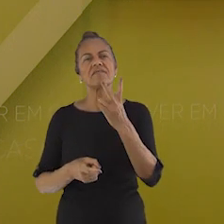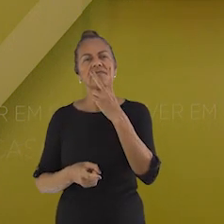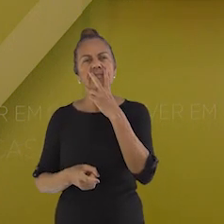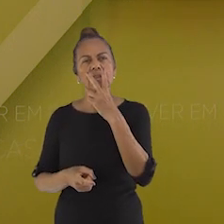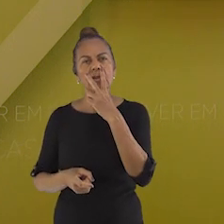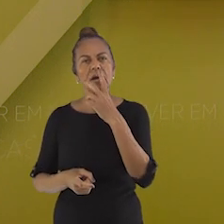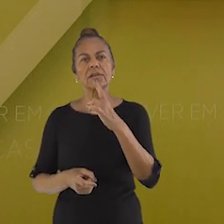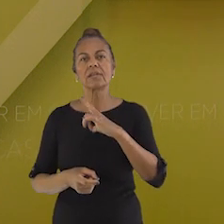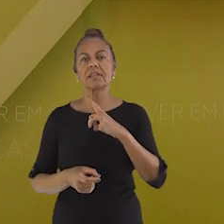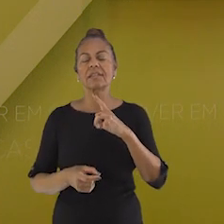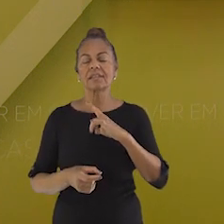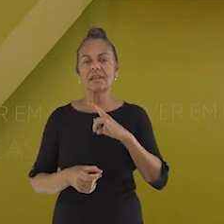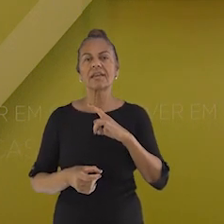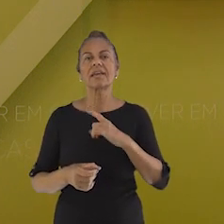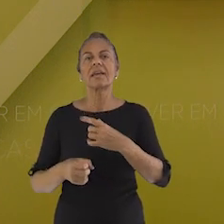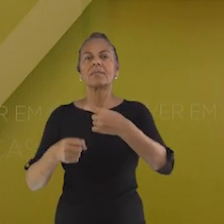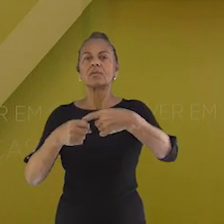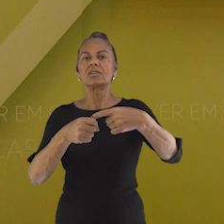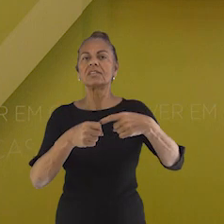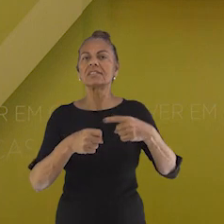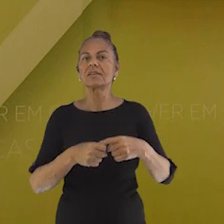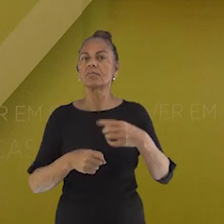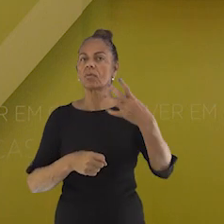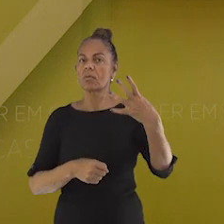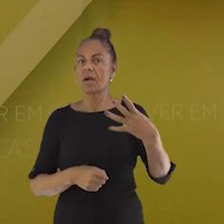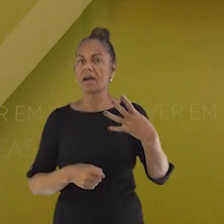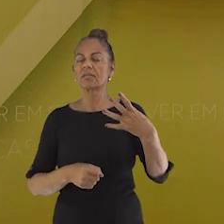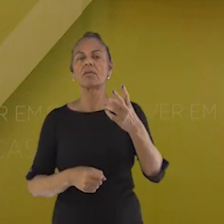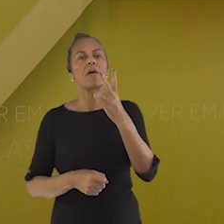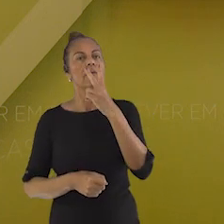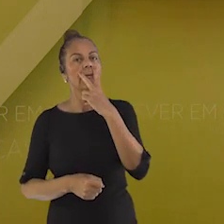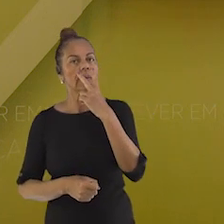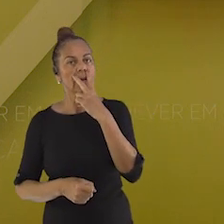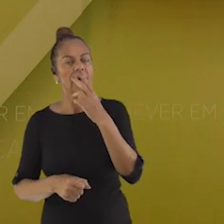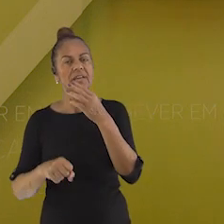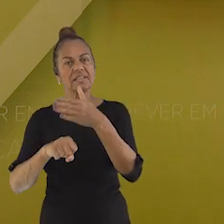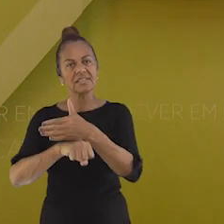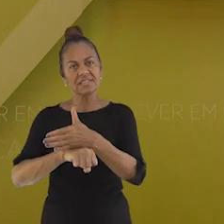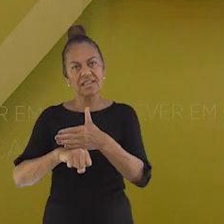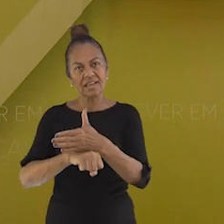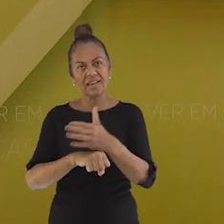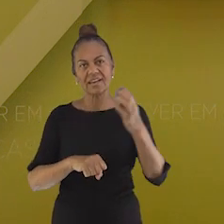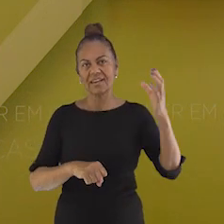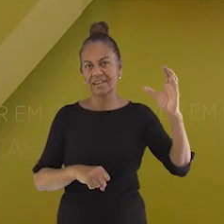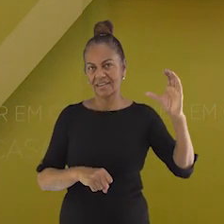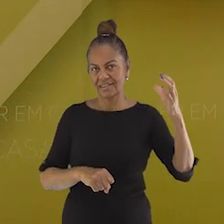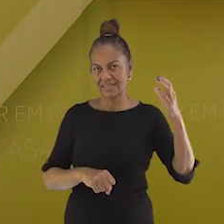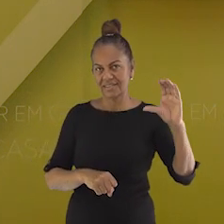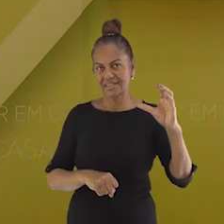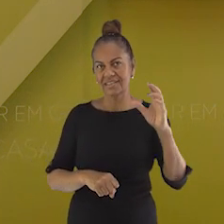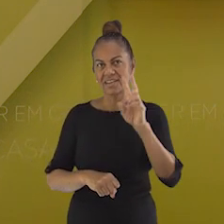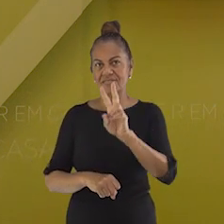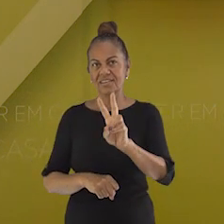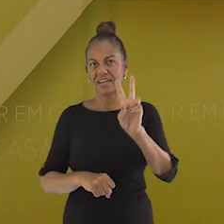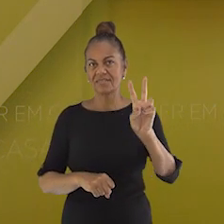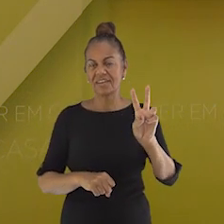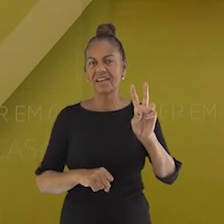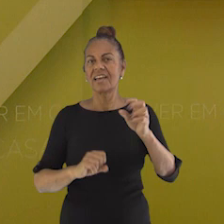por 4 municípios metropolitanos: Vitória, Serra, Cariacica e Vila